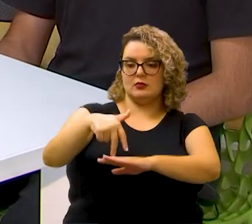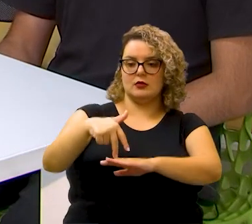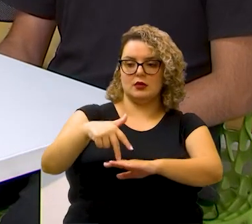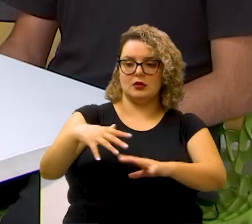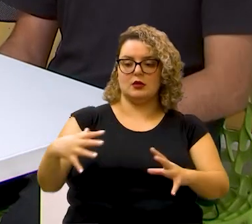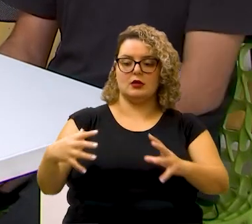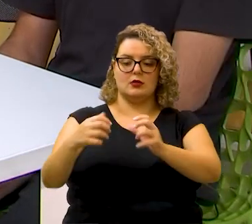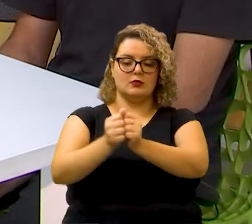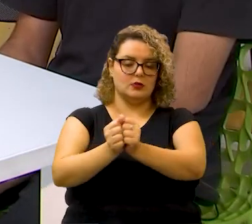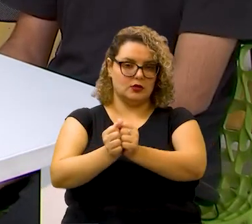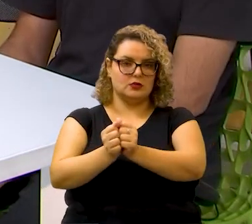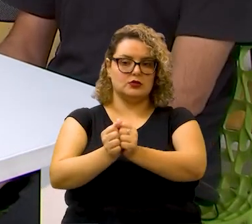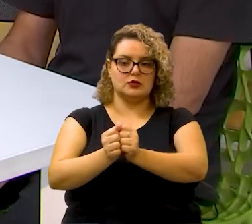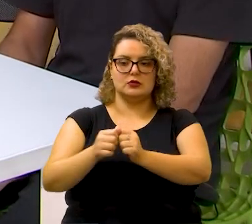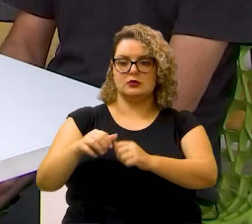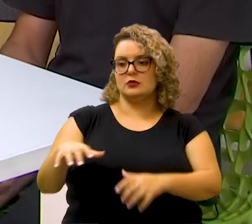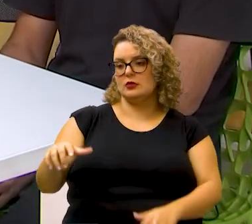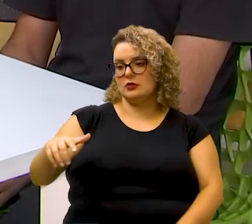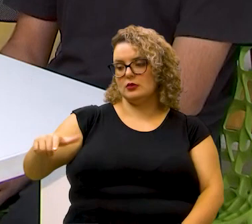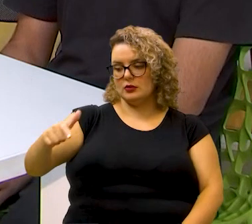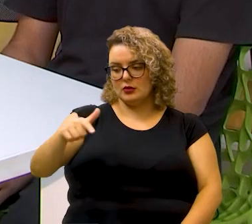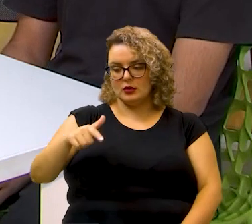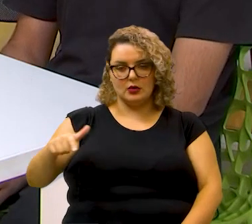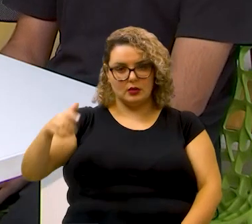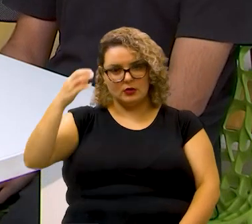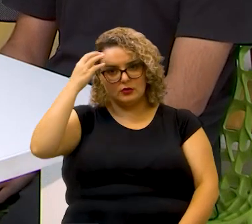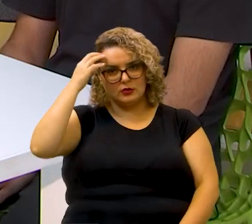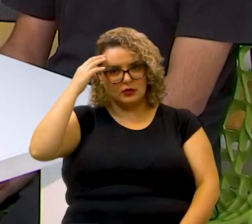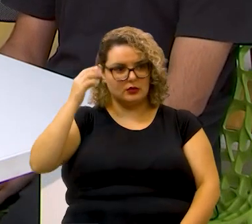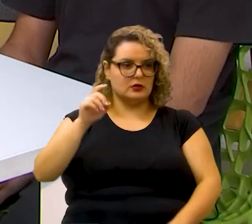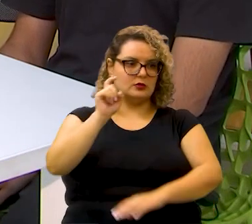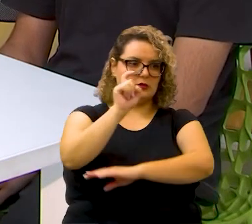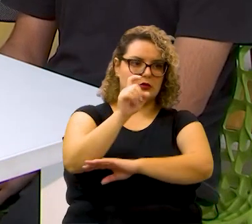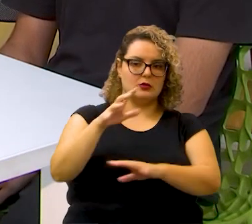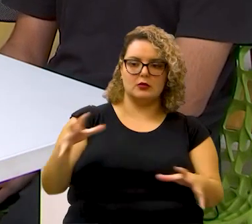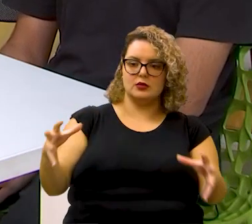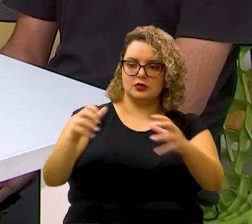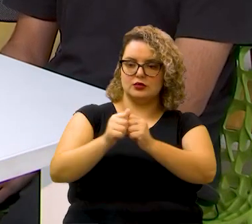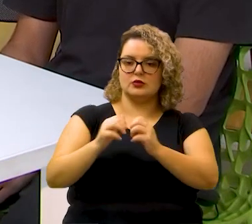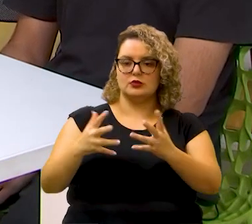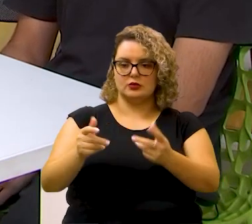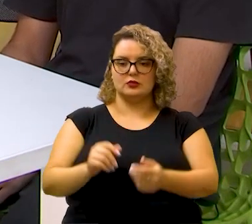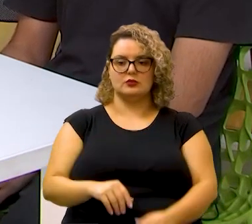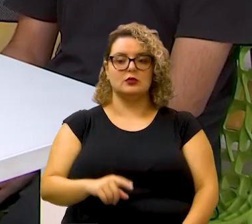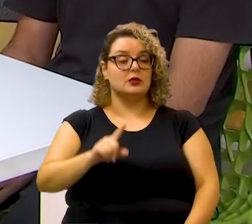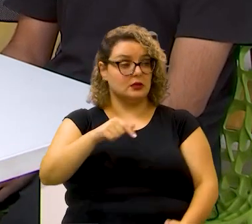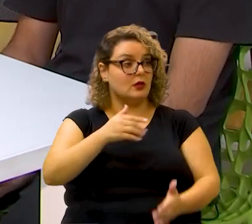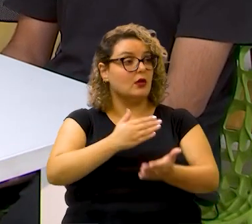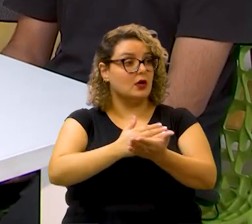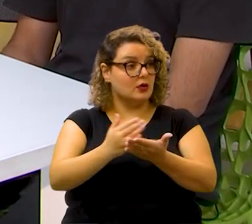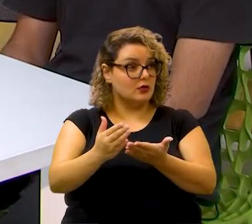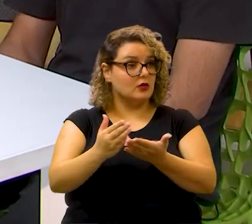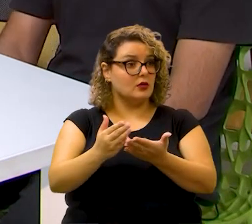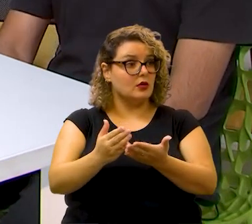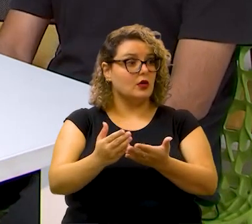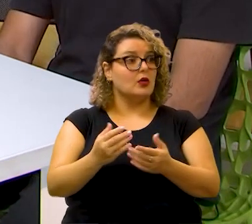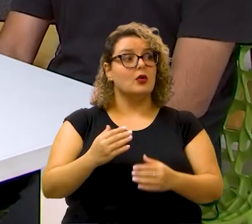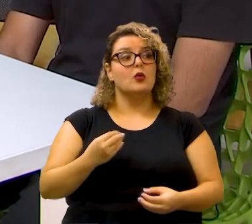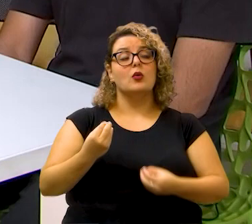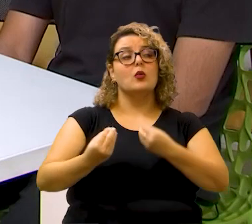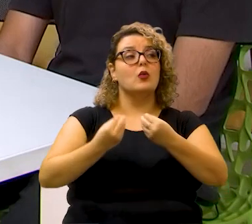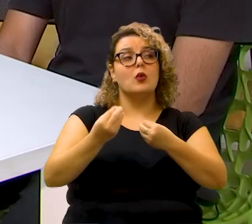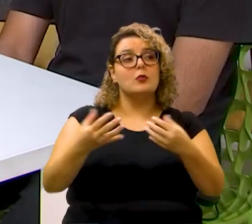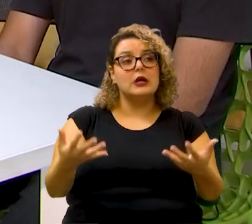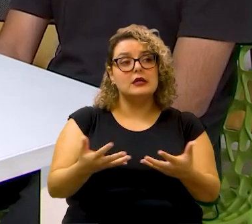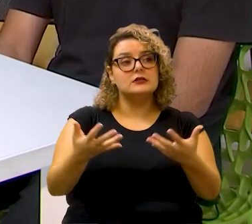que mostra a junção de todos esses dados, tanto do Taquaral, tanto aqui do Cambuí. Muito legal. Então, é um começo, né? E o quanto